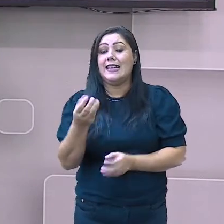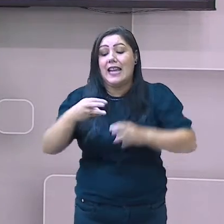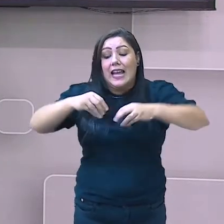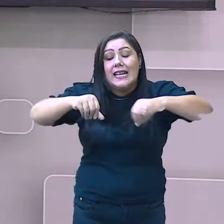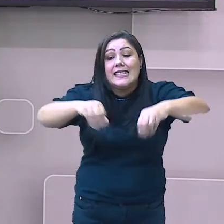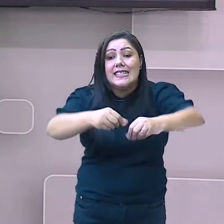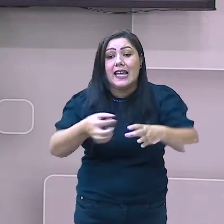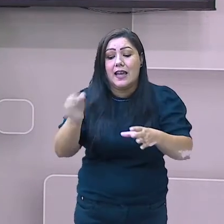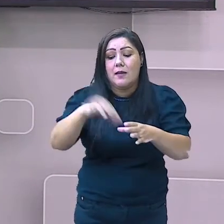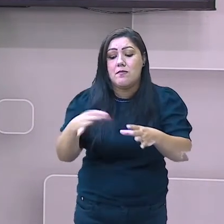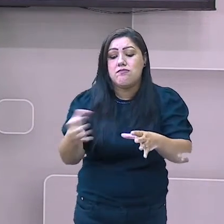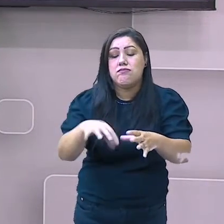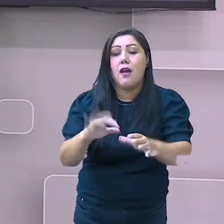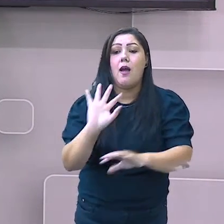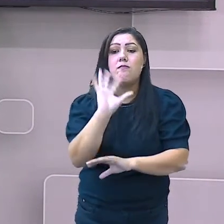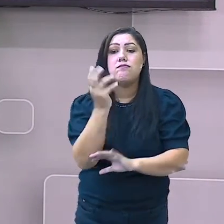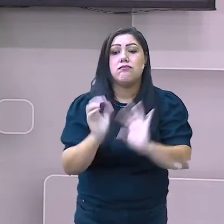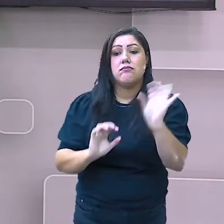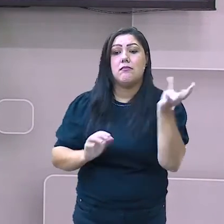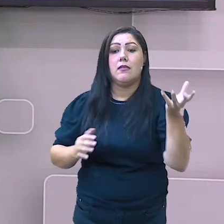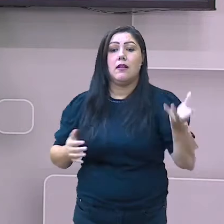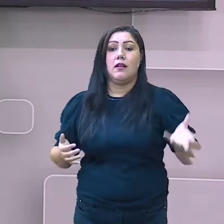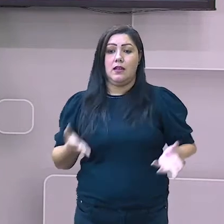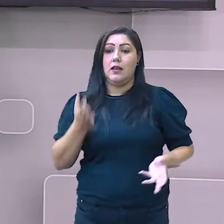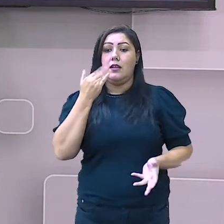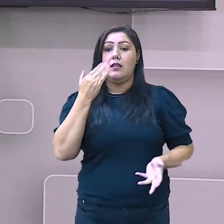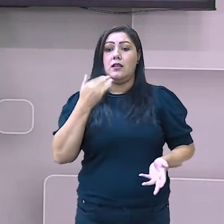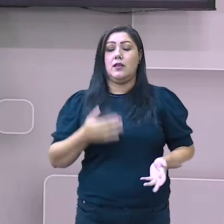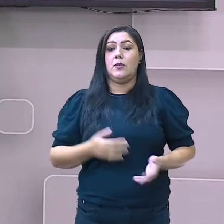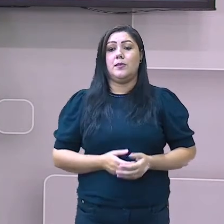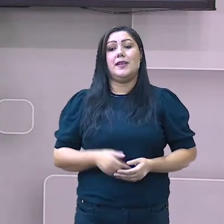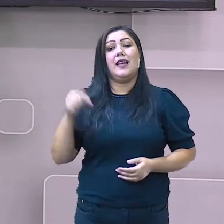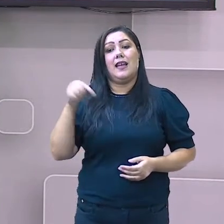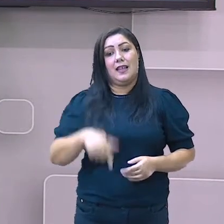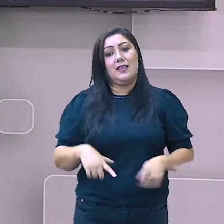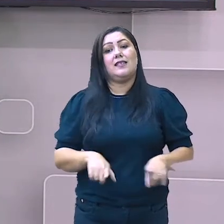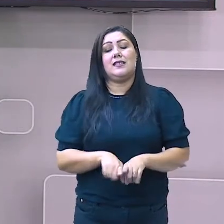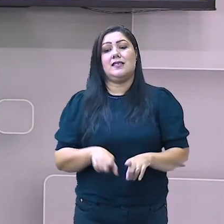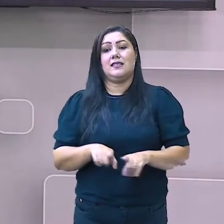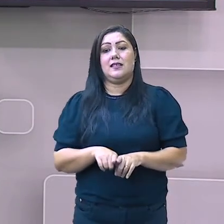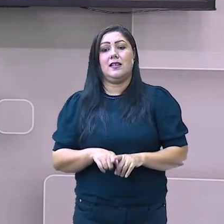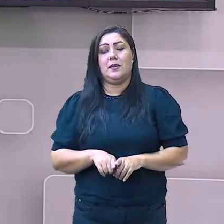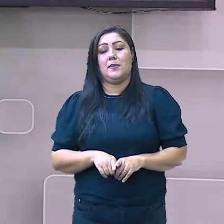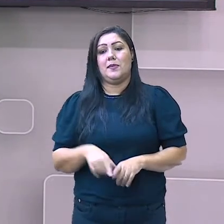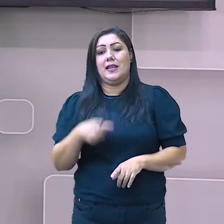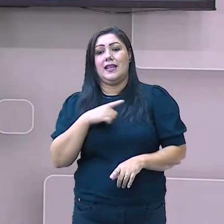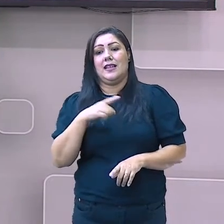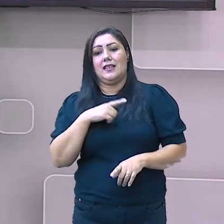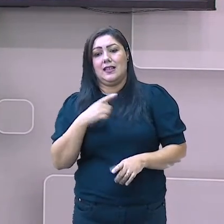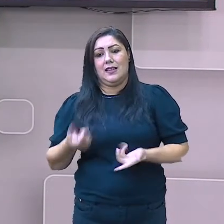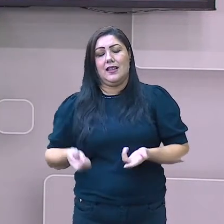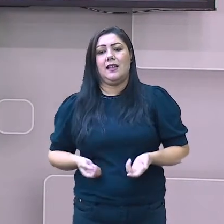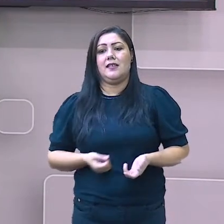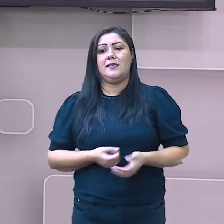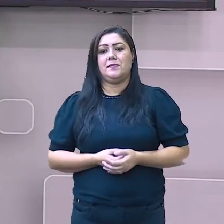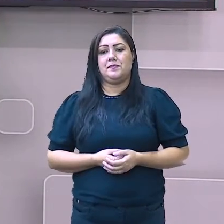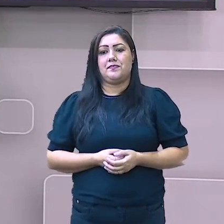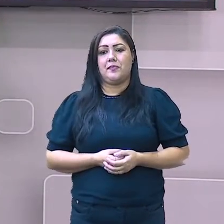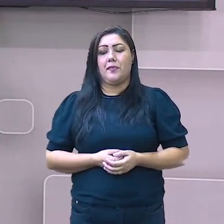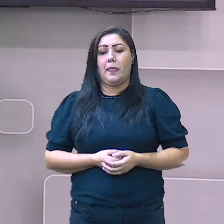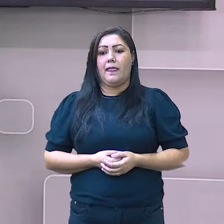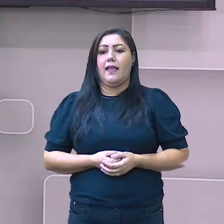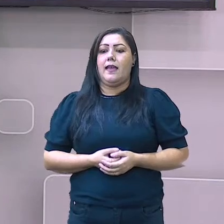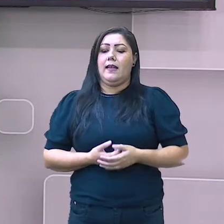naquele ano, e aqui no Brasil ainda nós estamos lutando por nessa intenção de dar